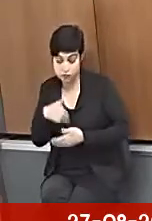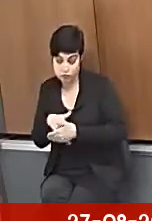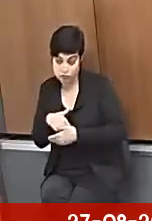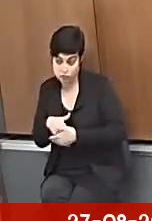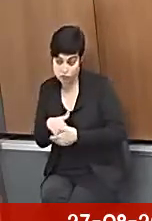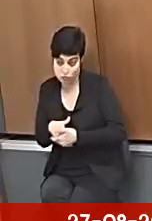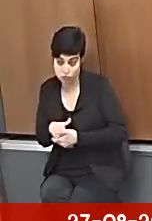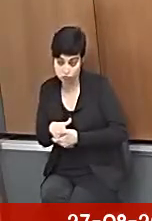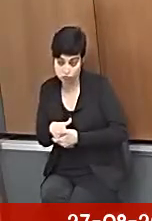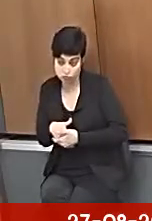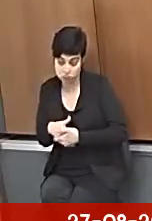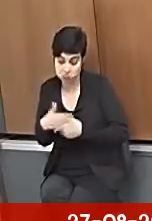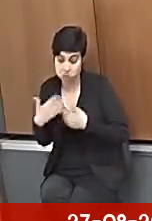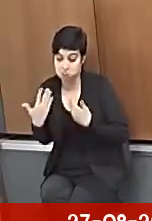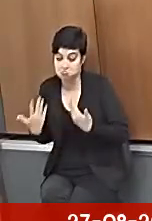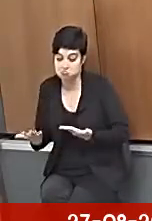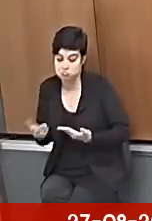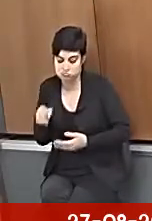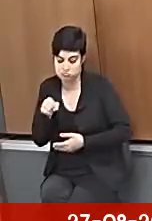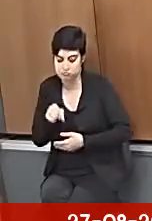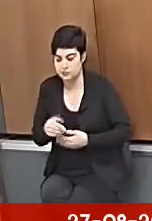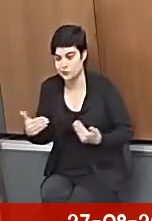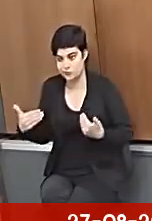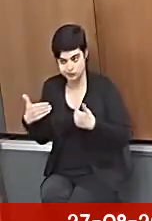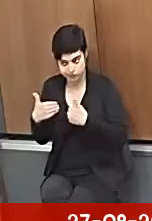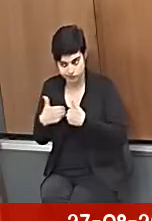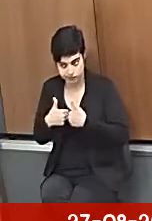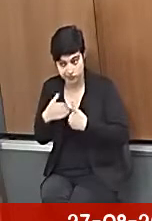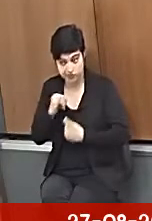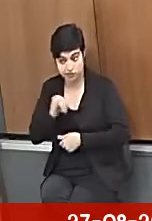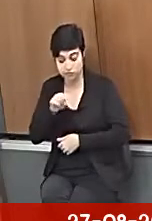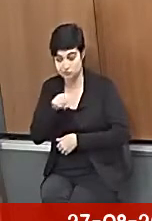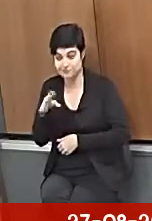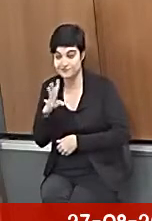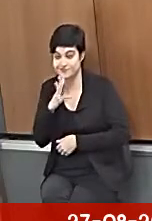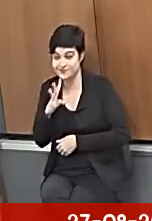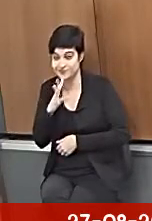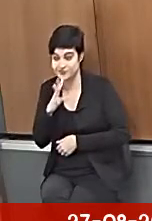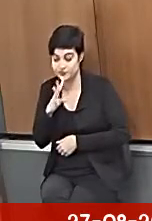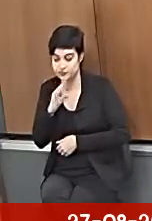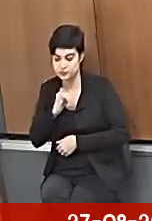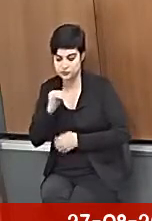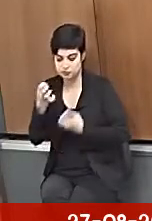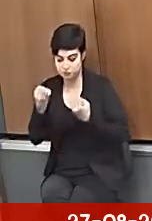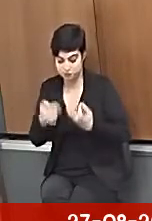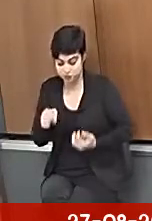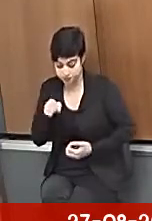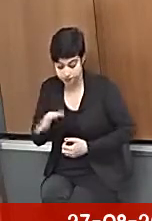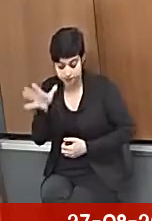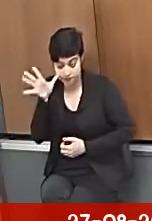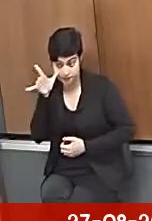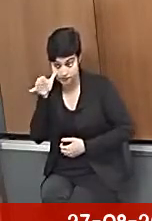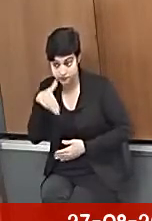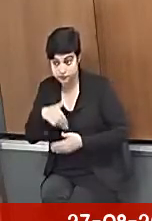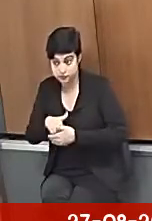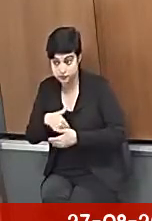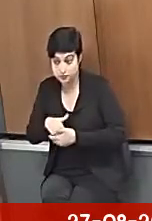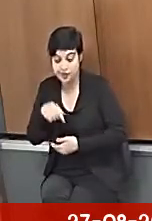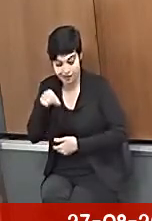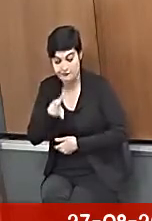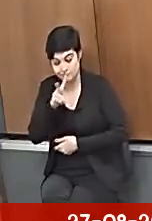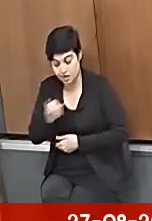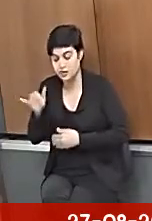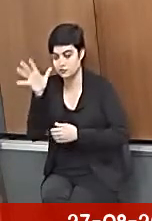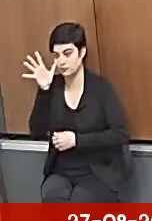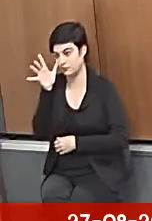e quem sabe do comportamento de uma criança autista sabe que quando fala pra ela que ela vai pra assistir o jogo ela quer para assistir o